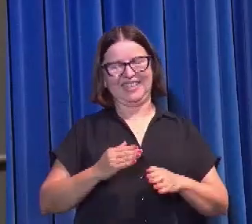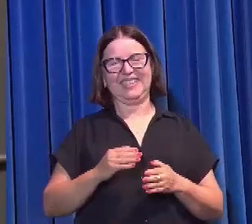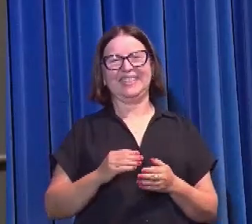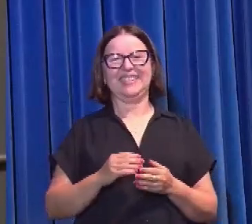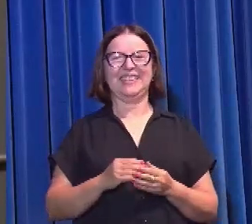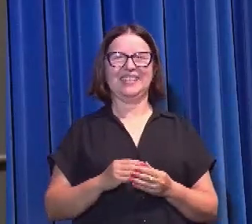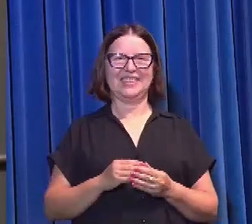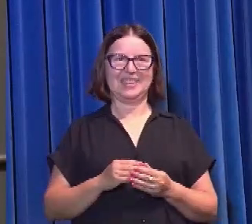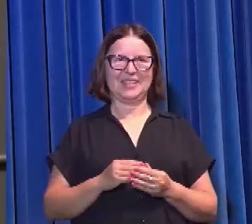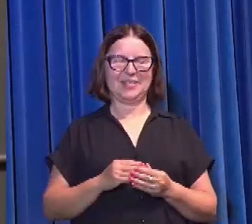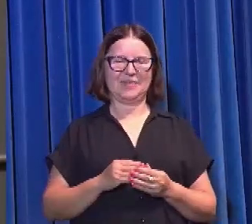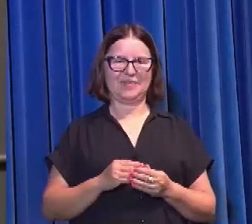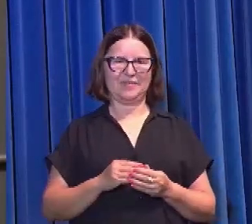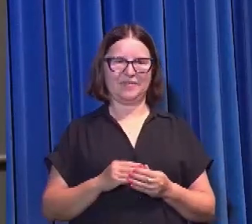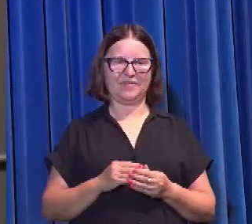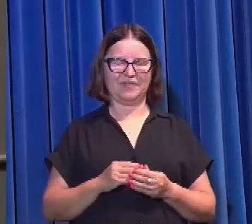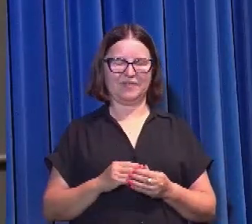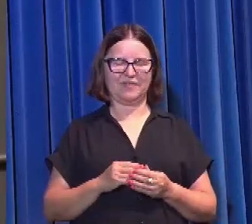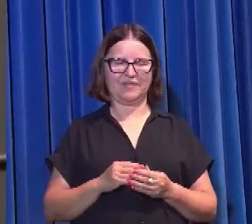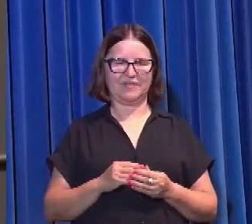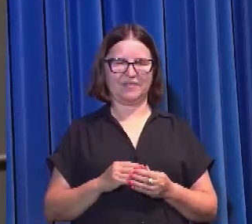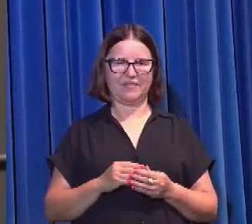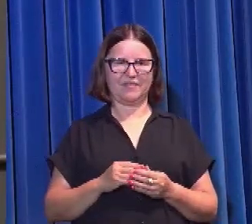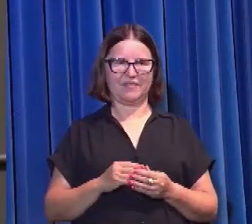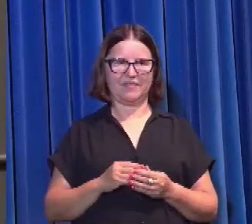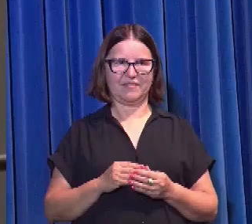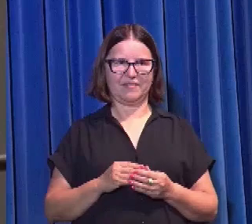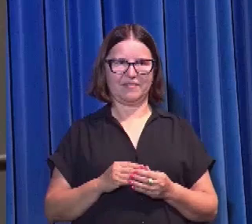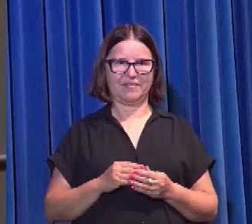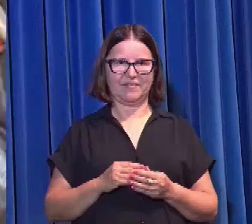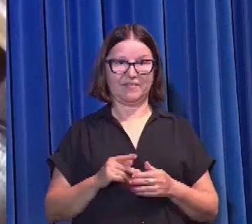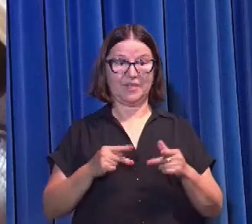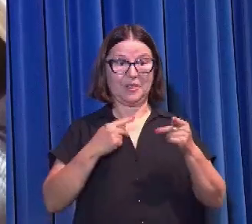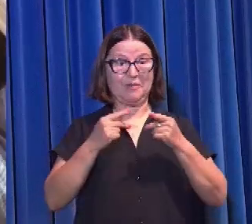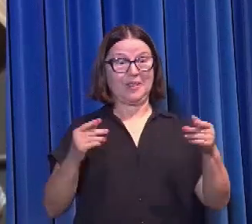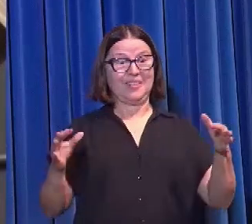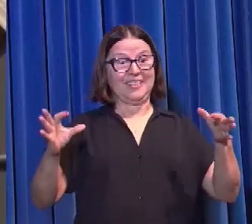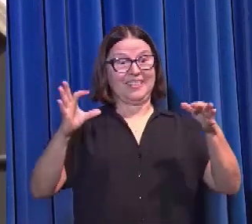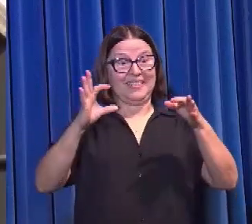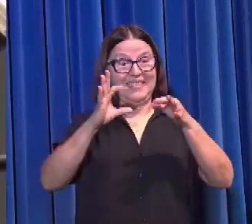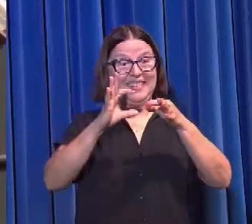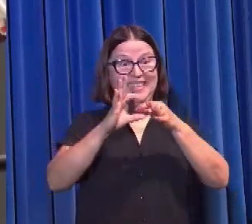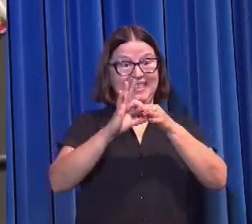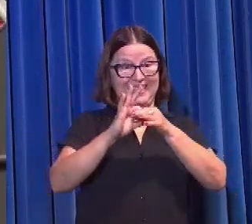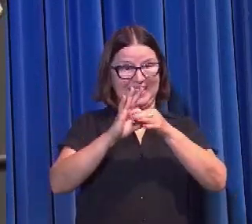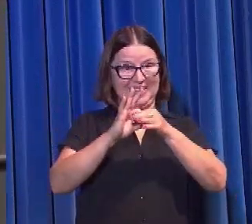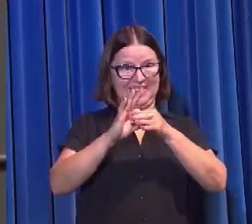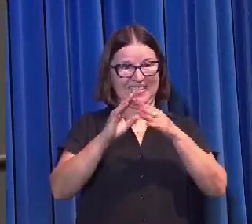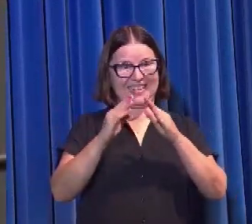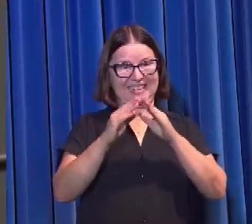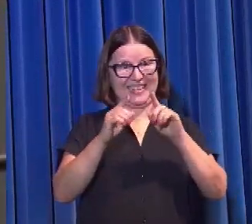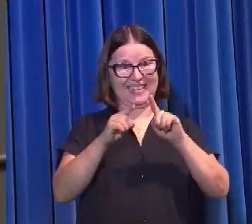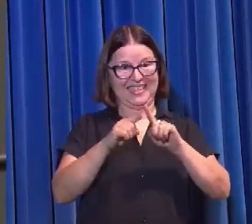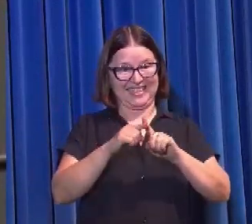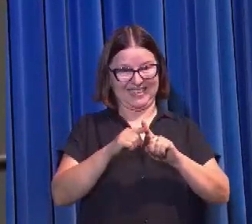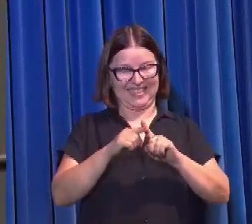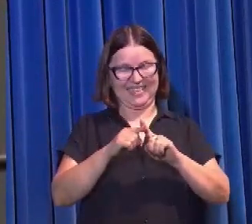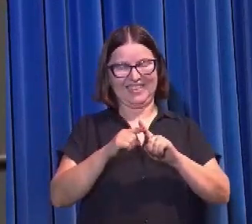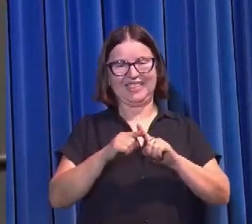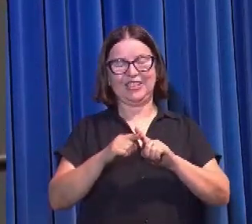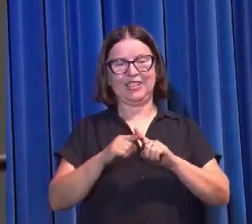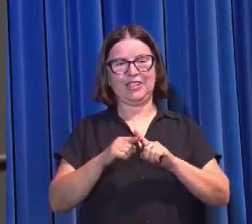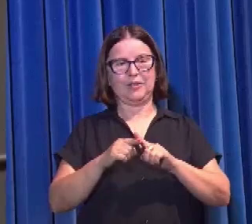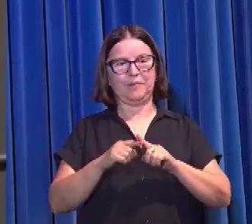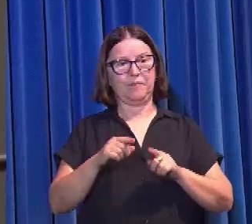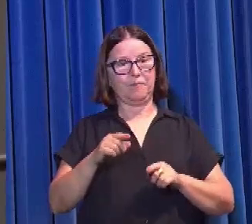igreja. Trata da unidade da igreja como um organismo vivo, como o nosso